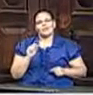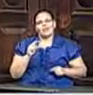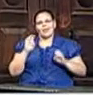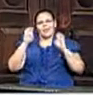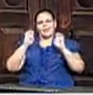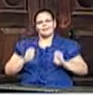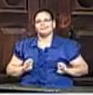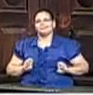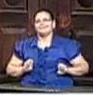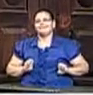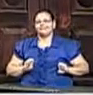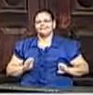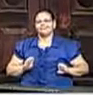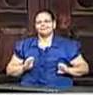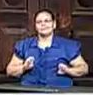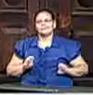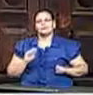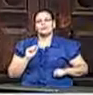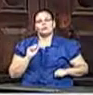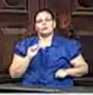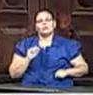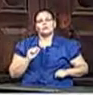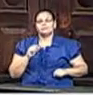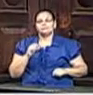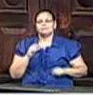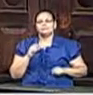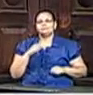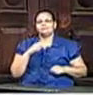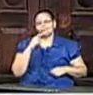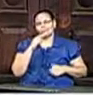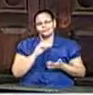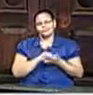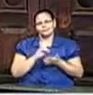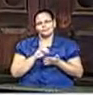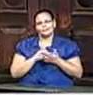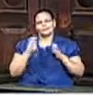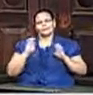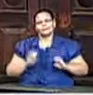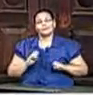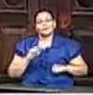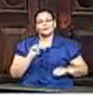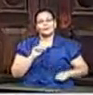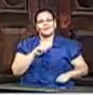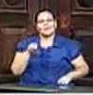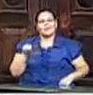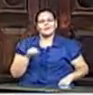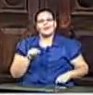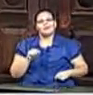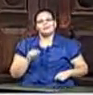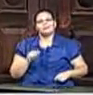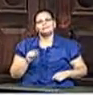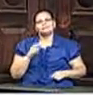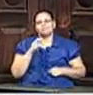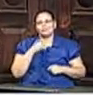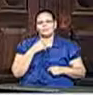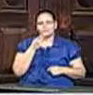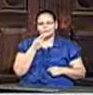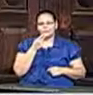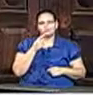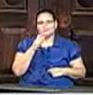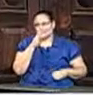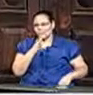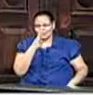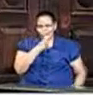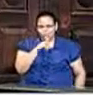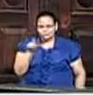ética. É estancar a sangria para que todos aqueles que estão sendo denunciados não